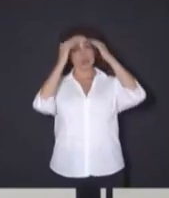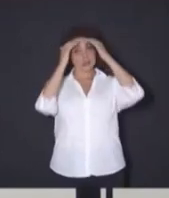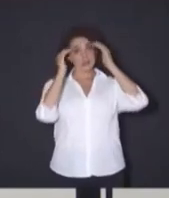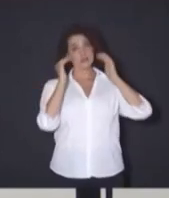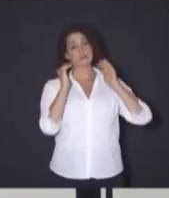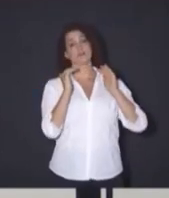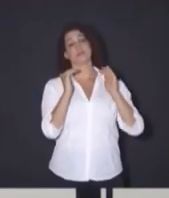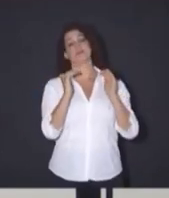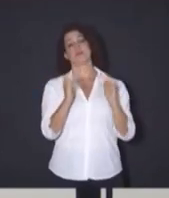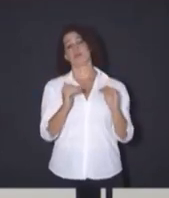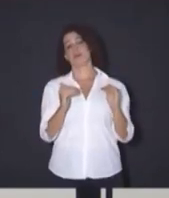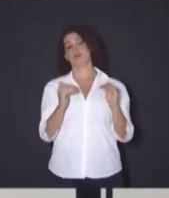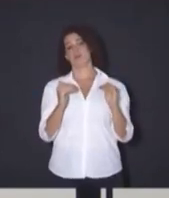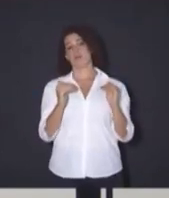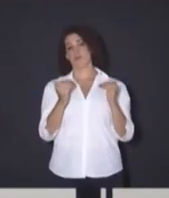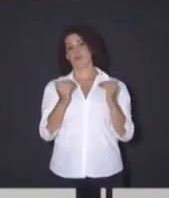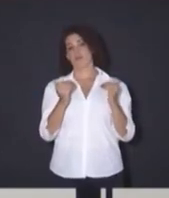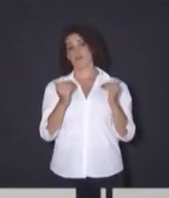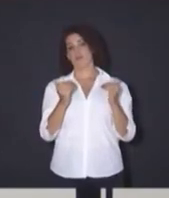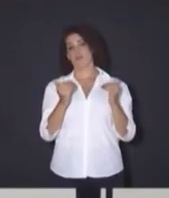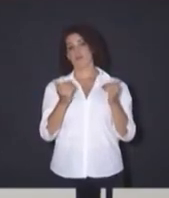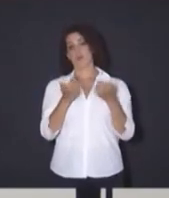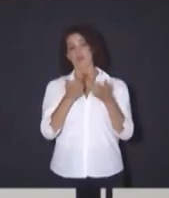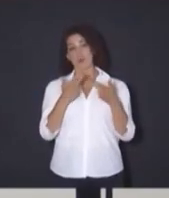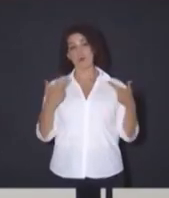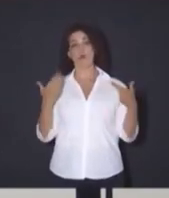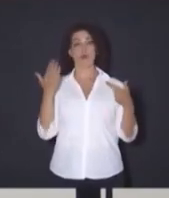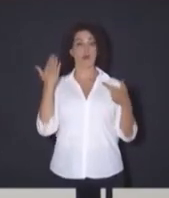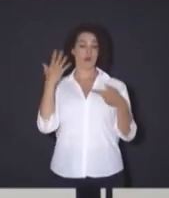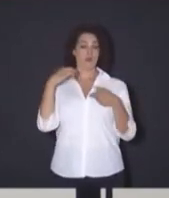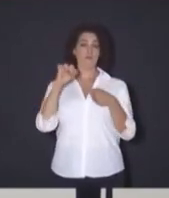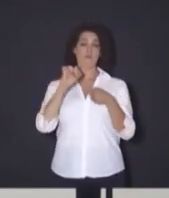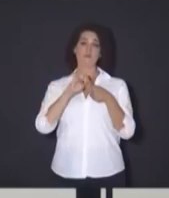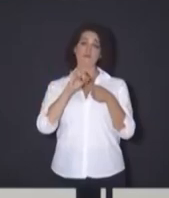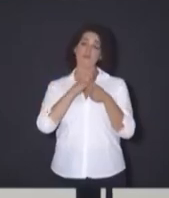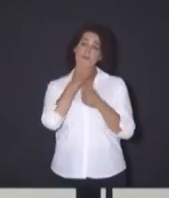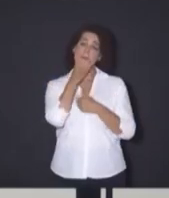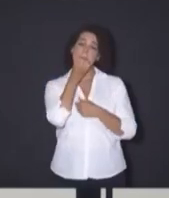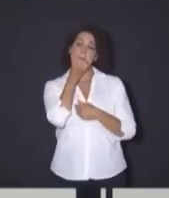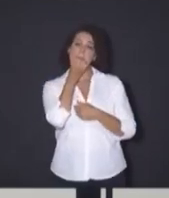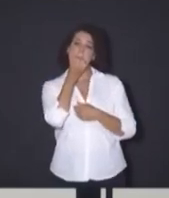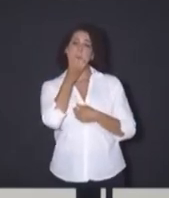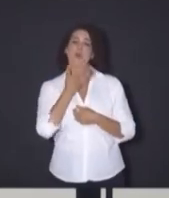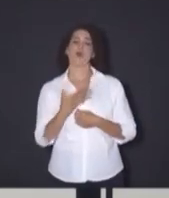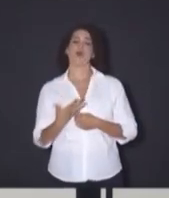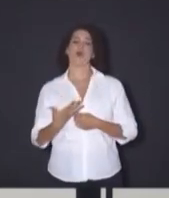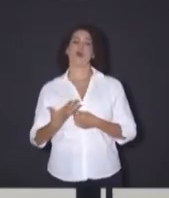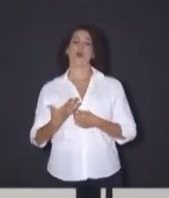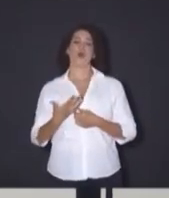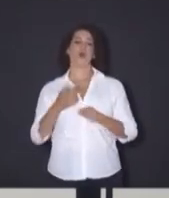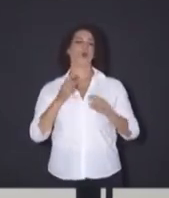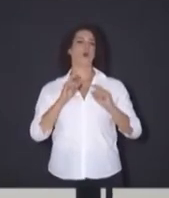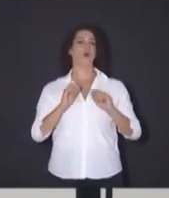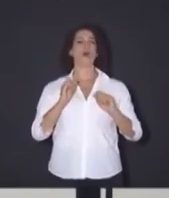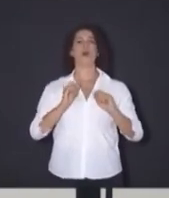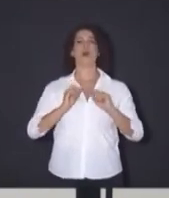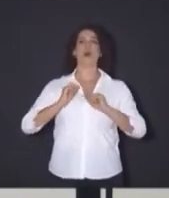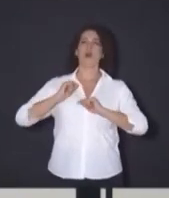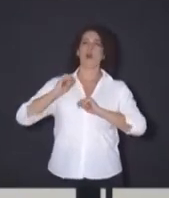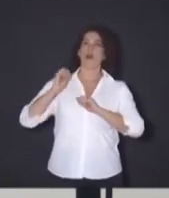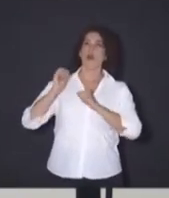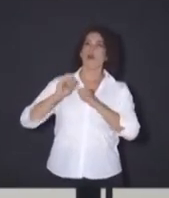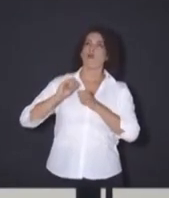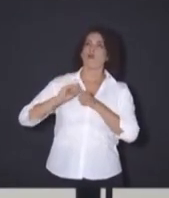algo que foi muito bem feito, que foi... a recriação,